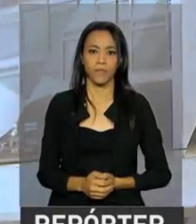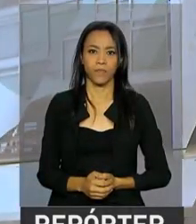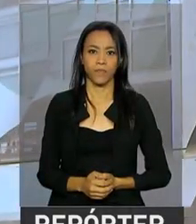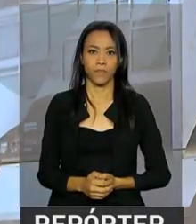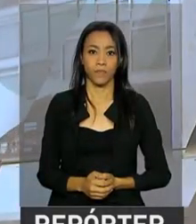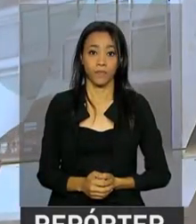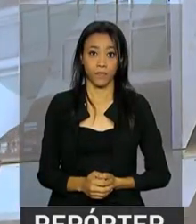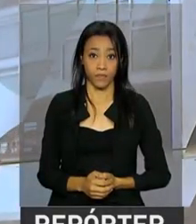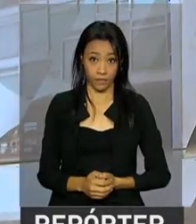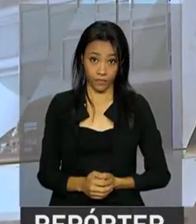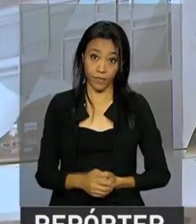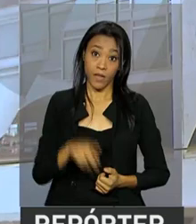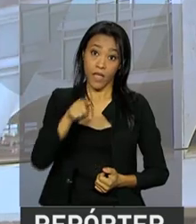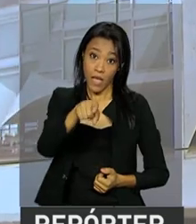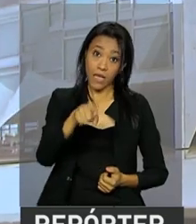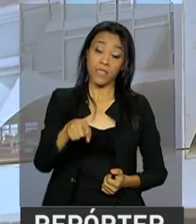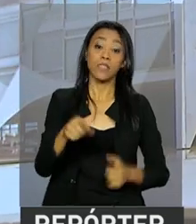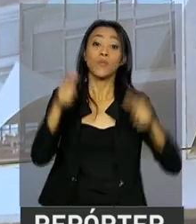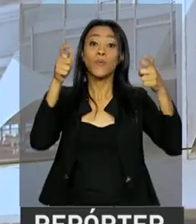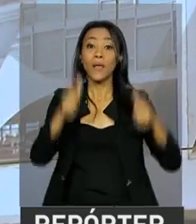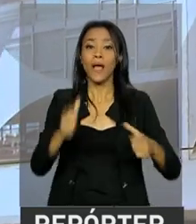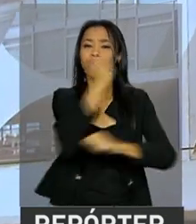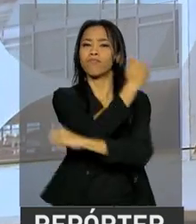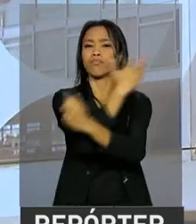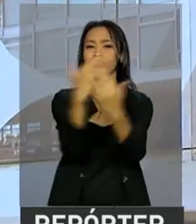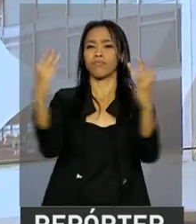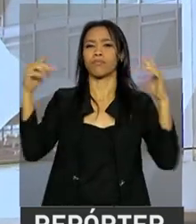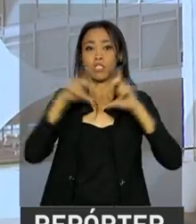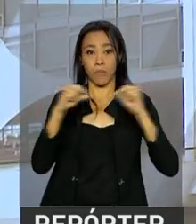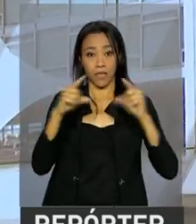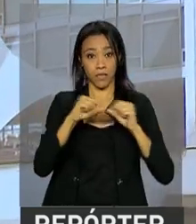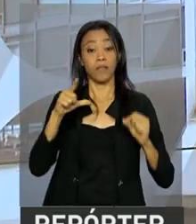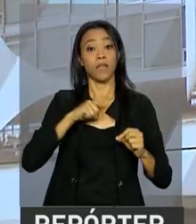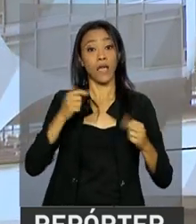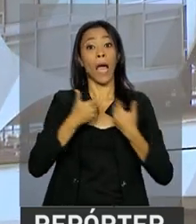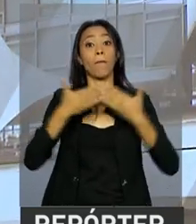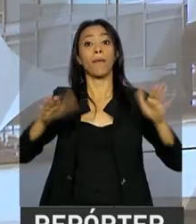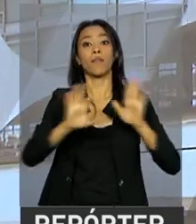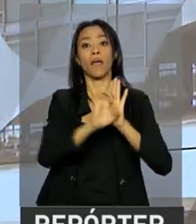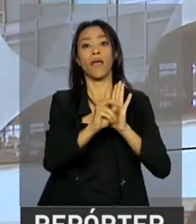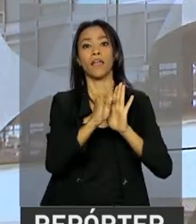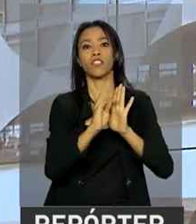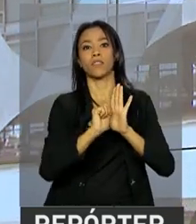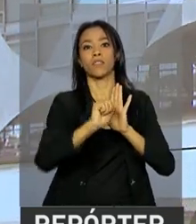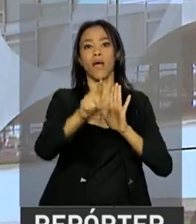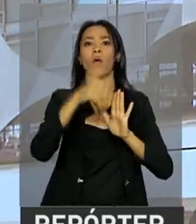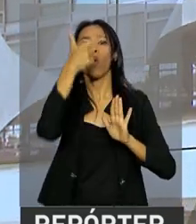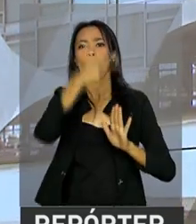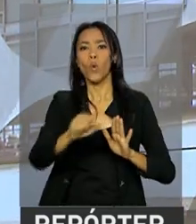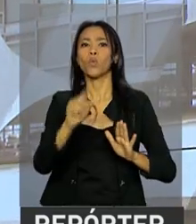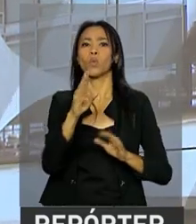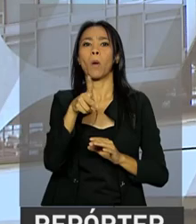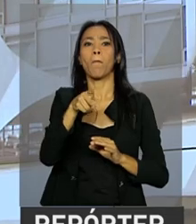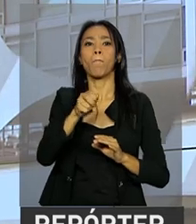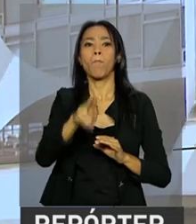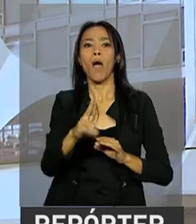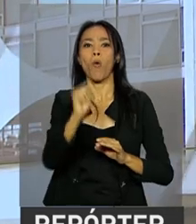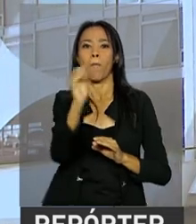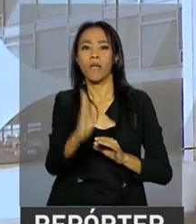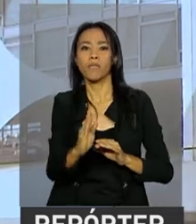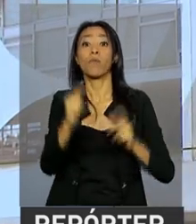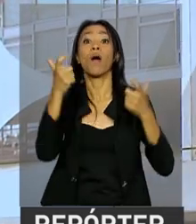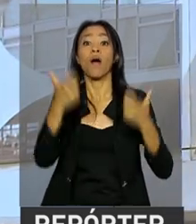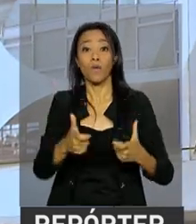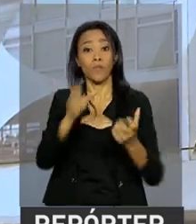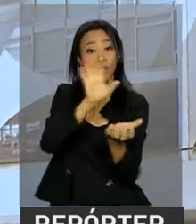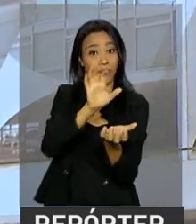país além do Parque Nacional de Brasília está aberto o edital para administrar os serviços no parque do Pau Brasil em Porto